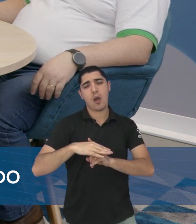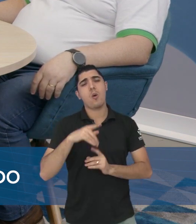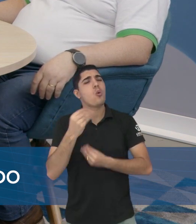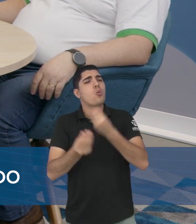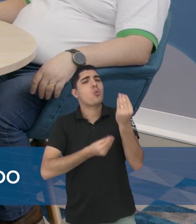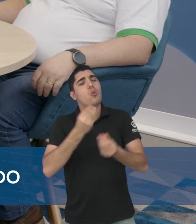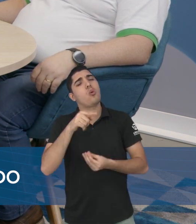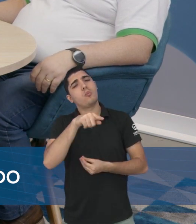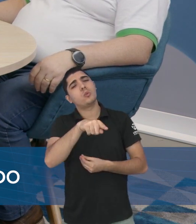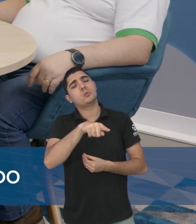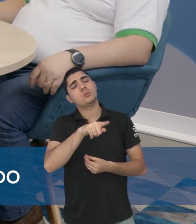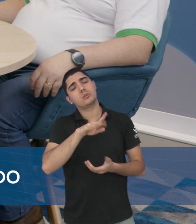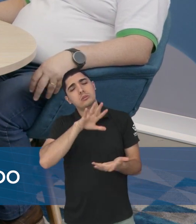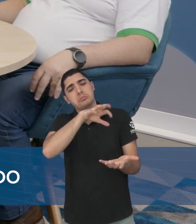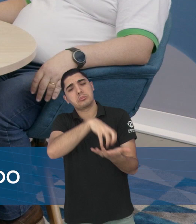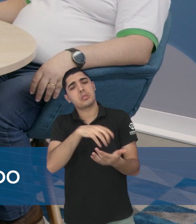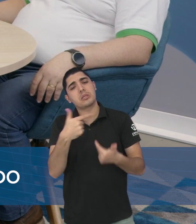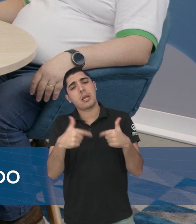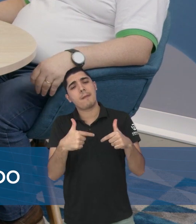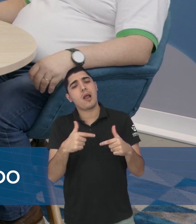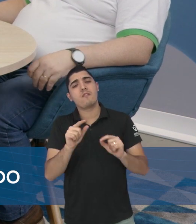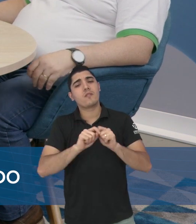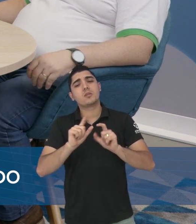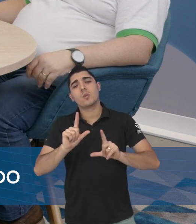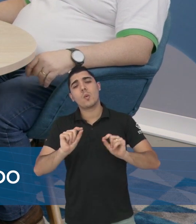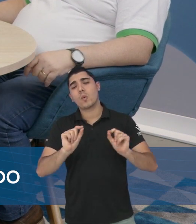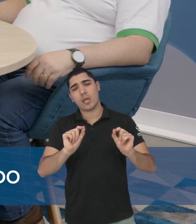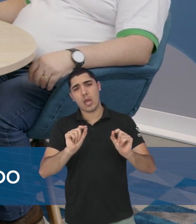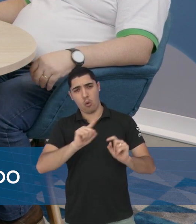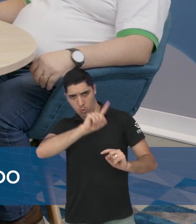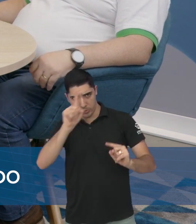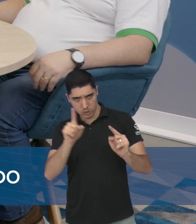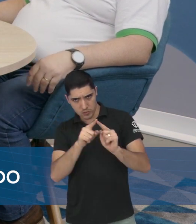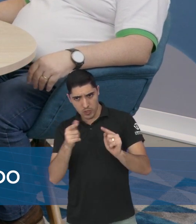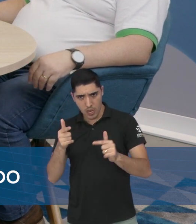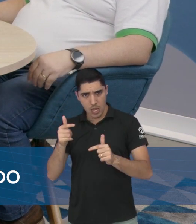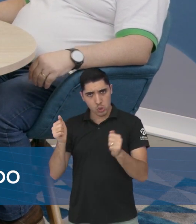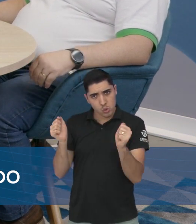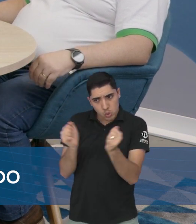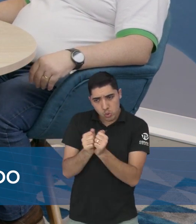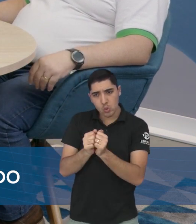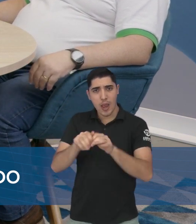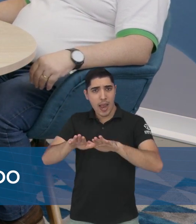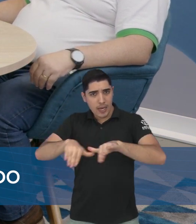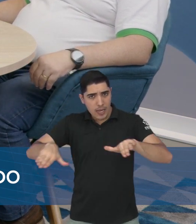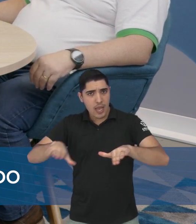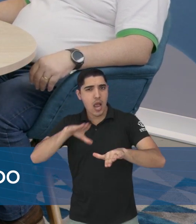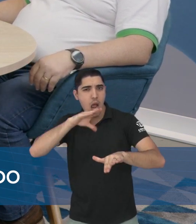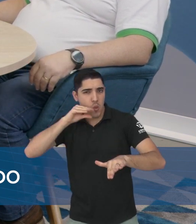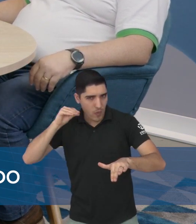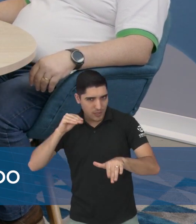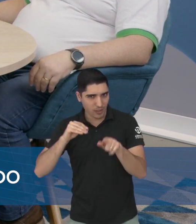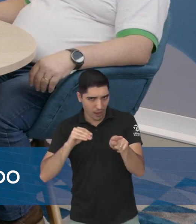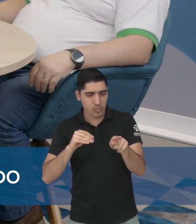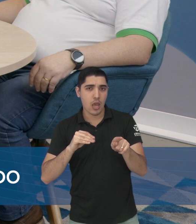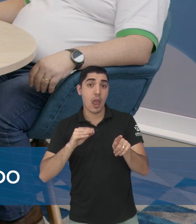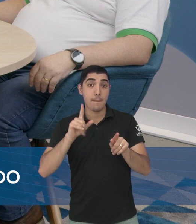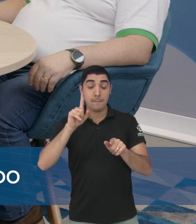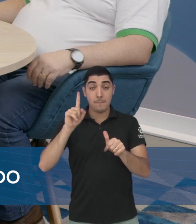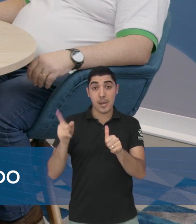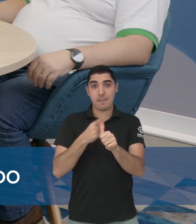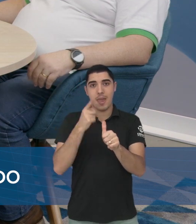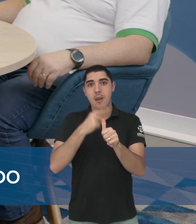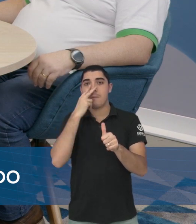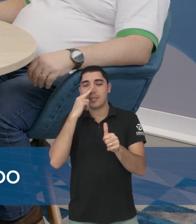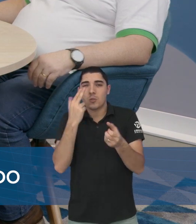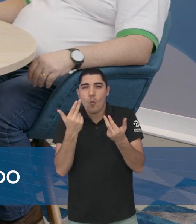funciona, é situado aqui em São José mesmo. O objetivo é trabalhar com crianças e adolescentes, então, o que você estava falando um pouco antes, trabalhar